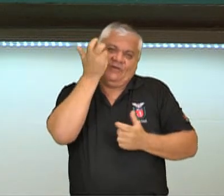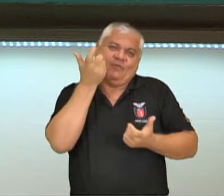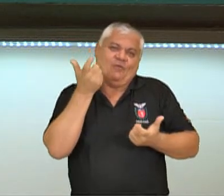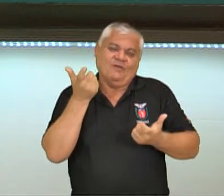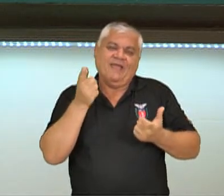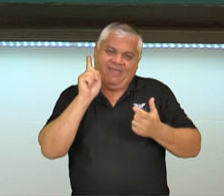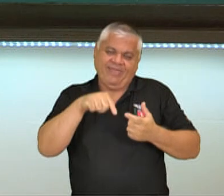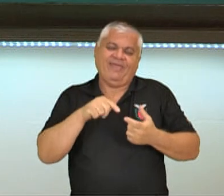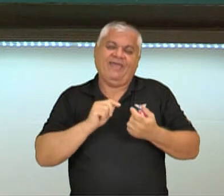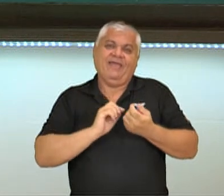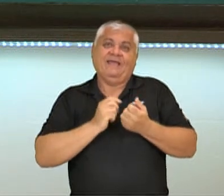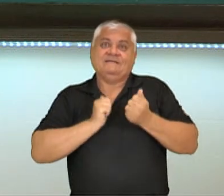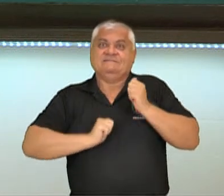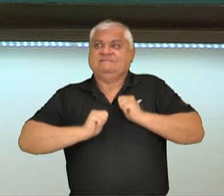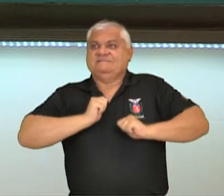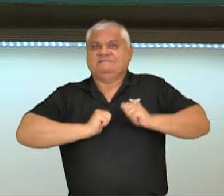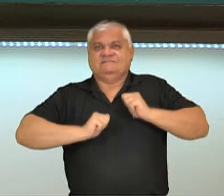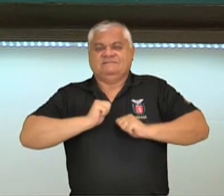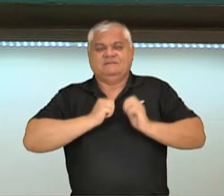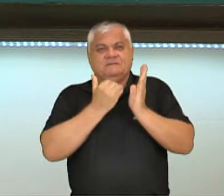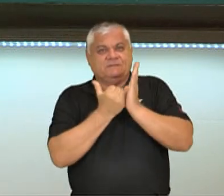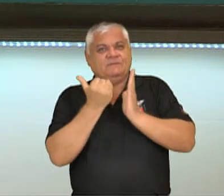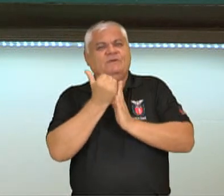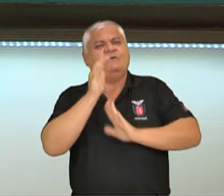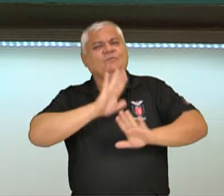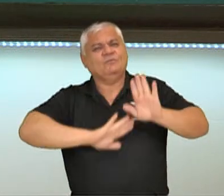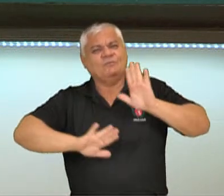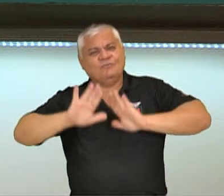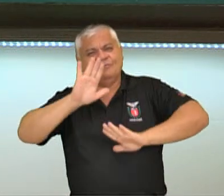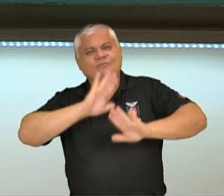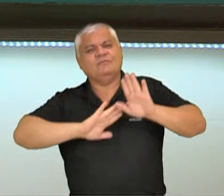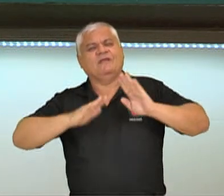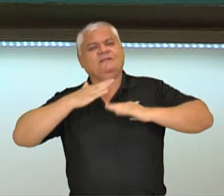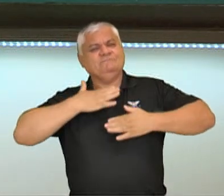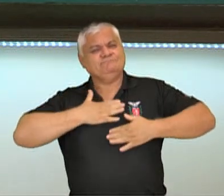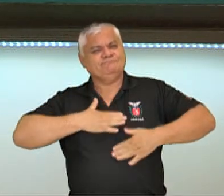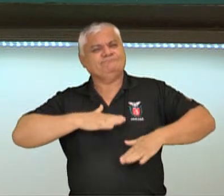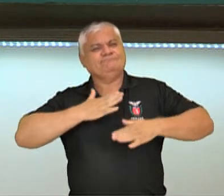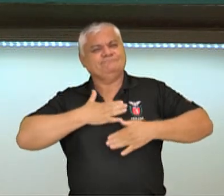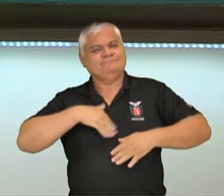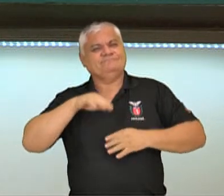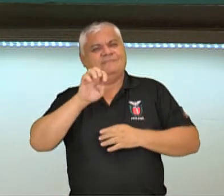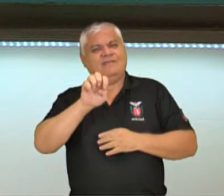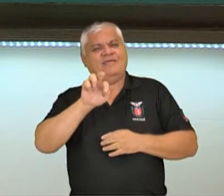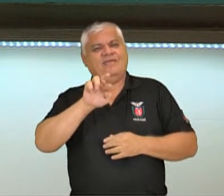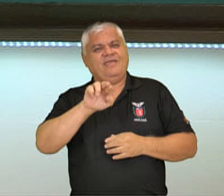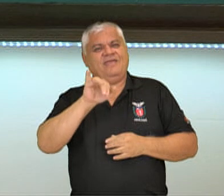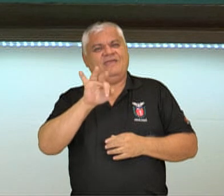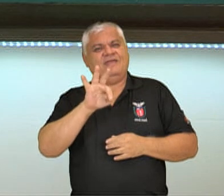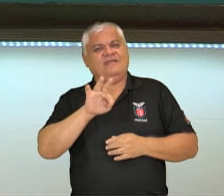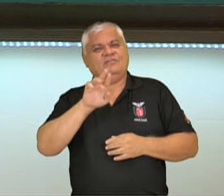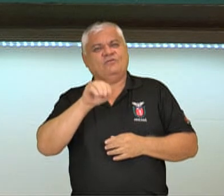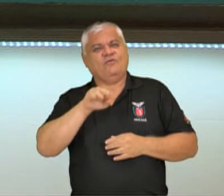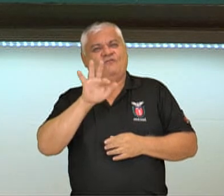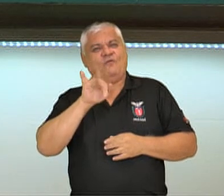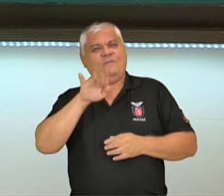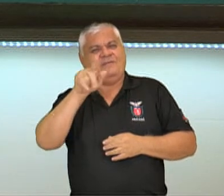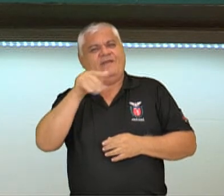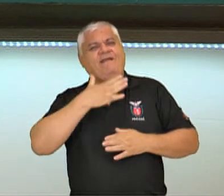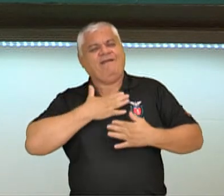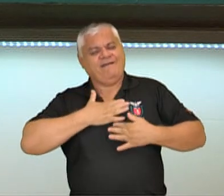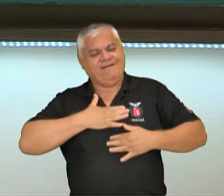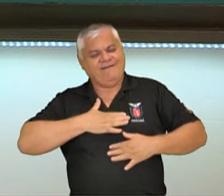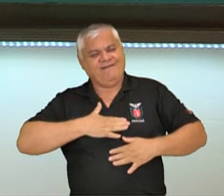a ansiedade aumenta. Então, cuidado com a eritrofobia, certo? Procure se manter calmo